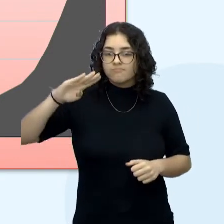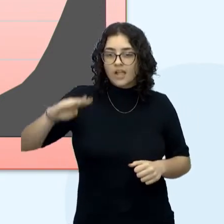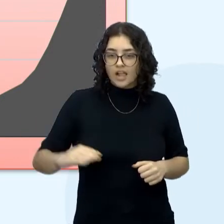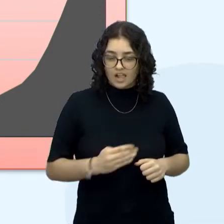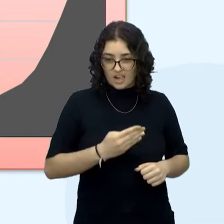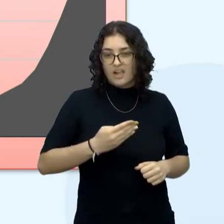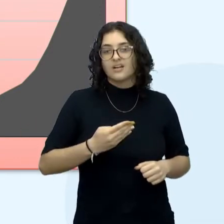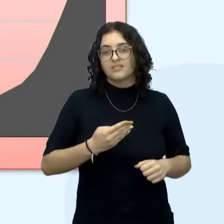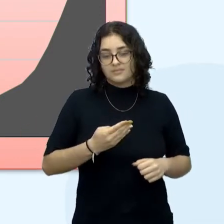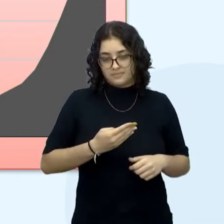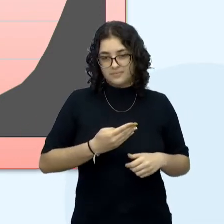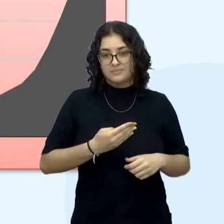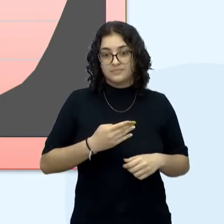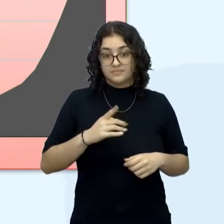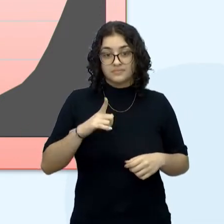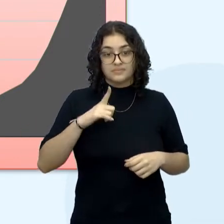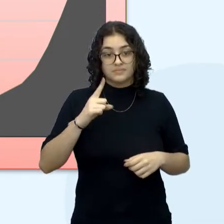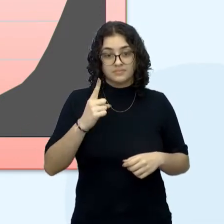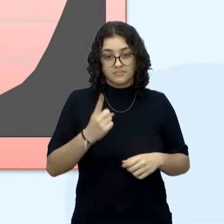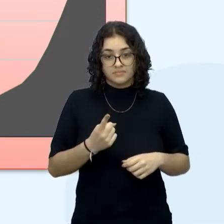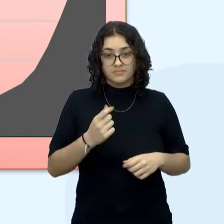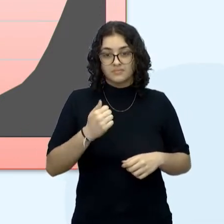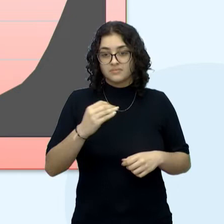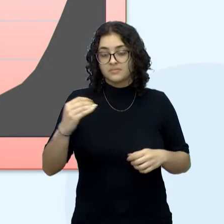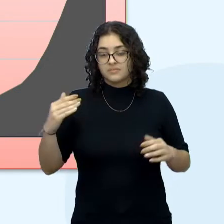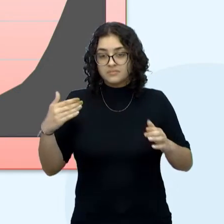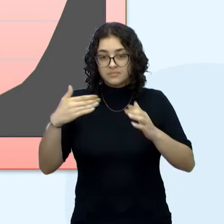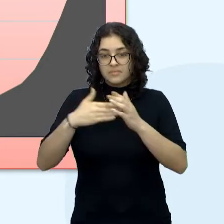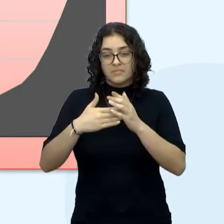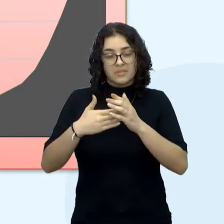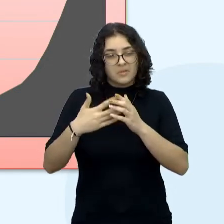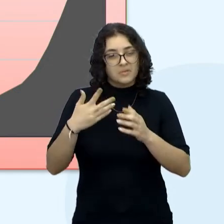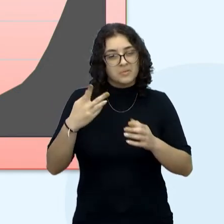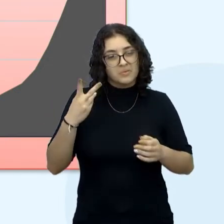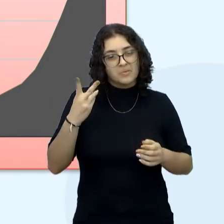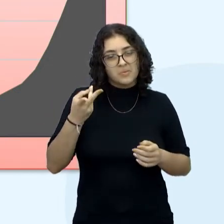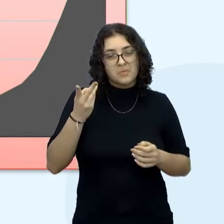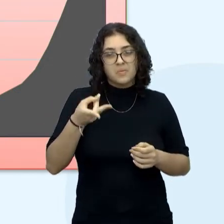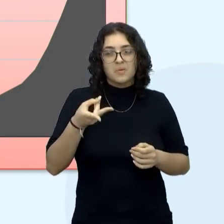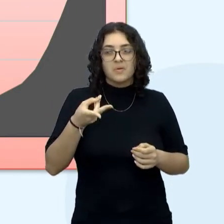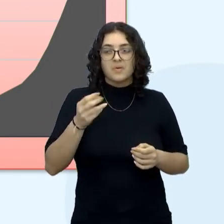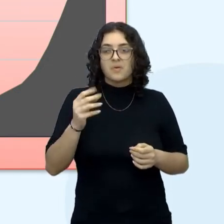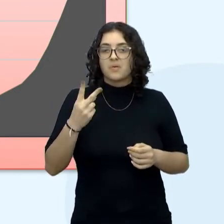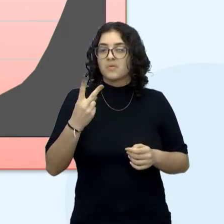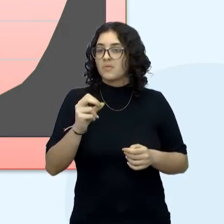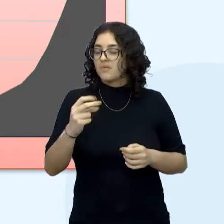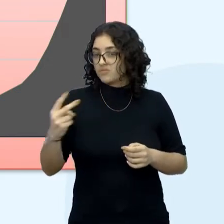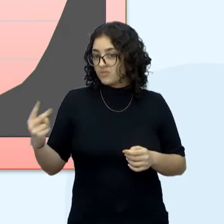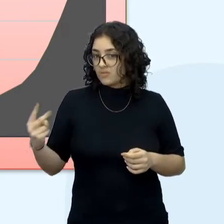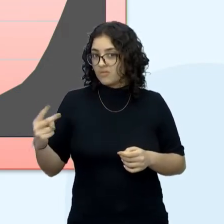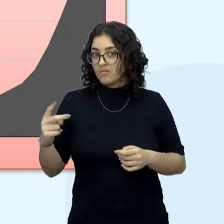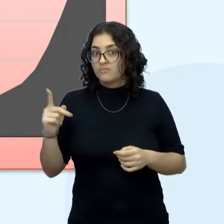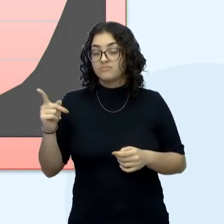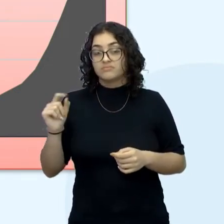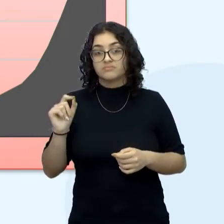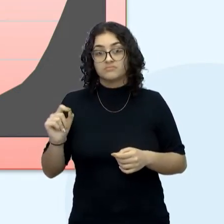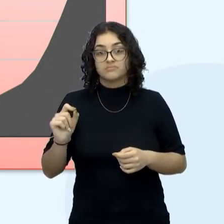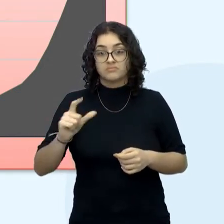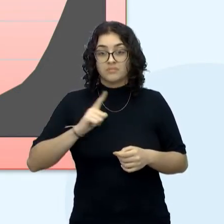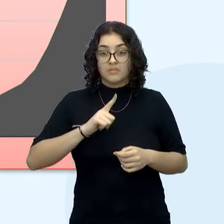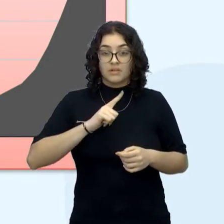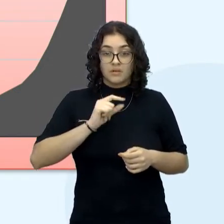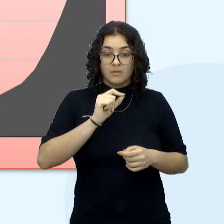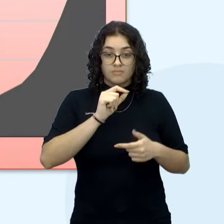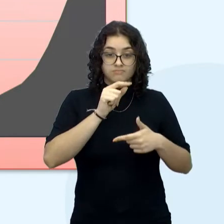né? E aí, de 1800 até 2000, ou a gente pode chegar aqui em 2022, a gente tem esse